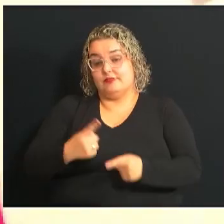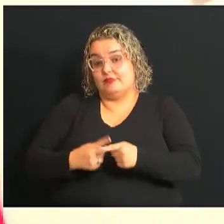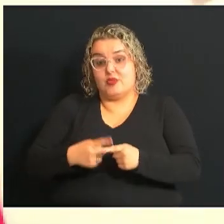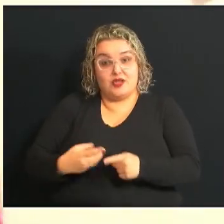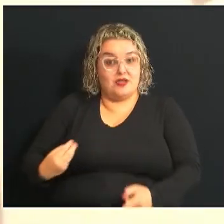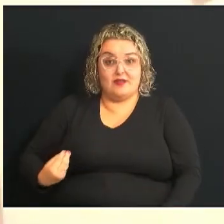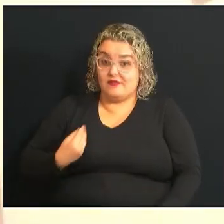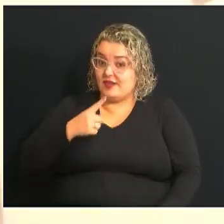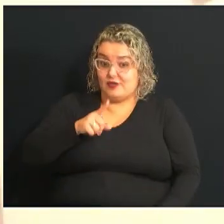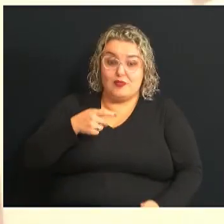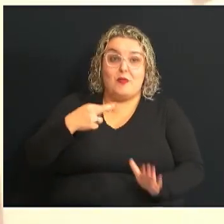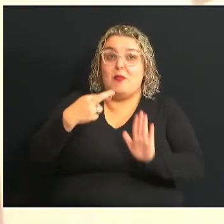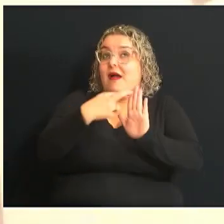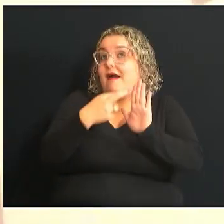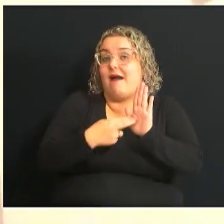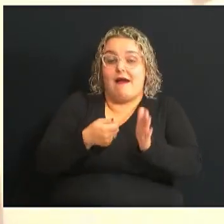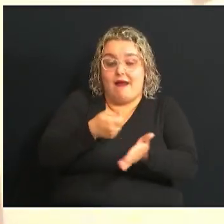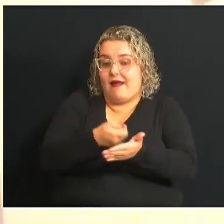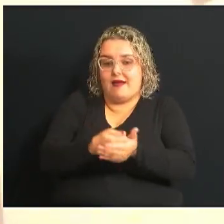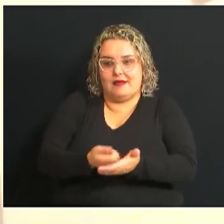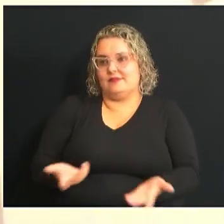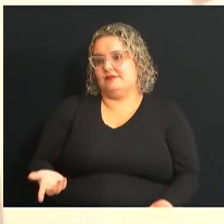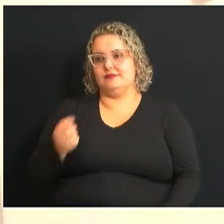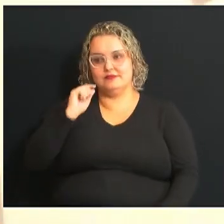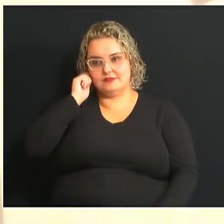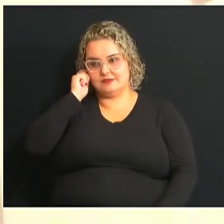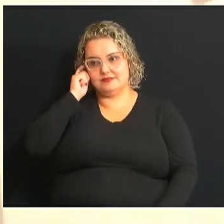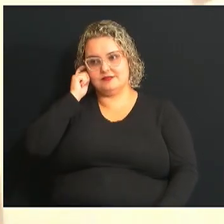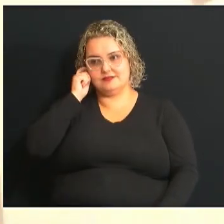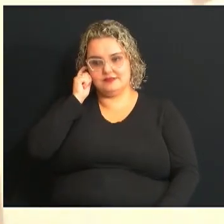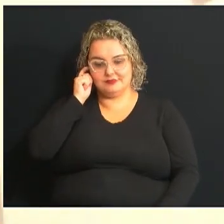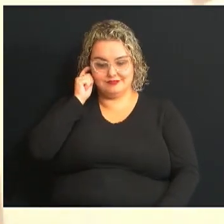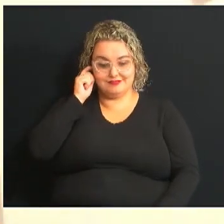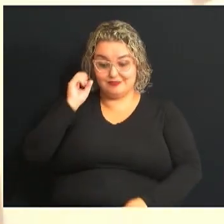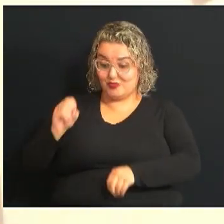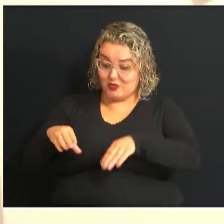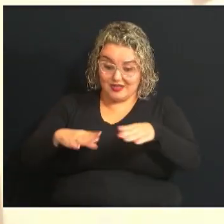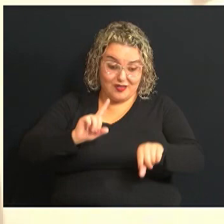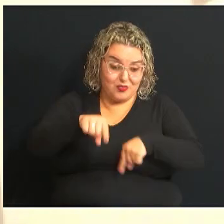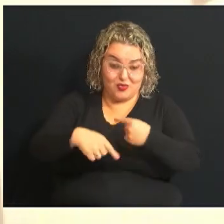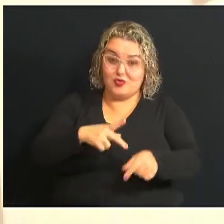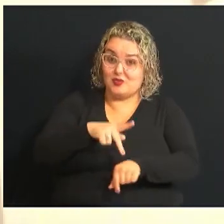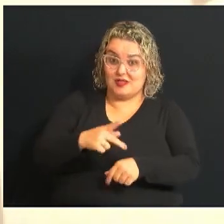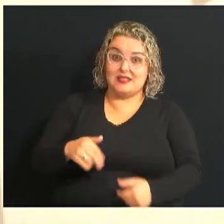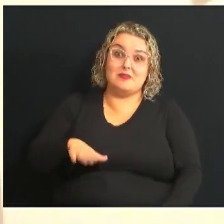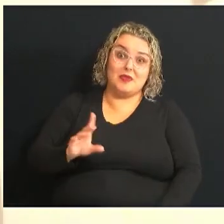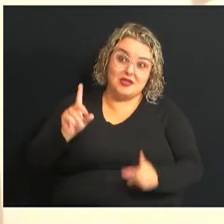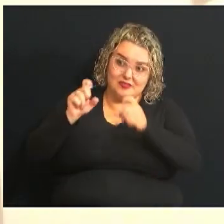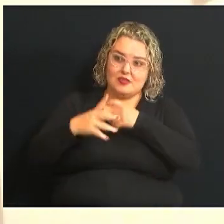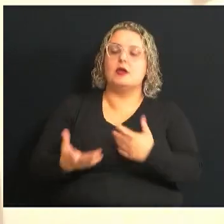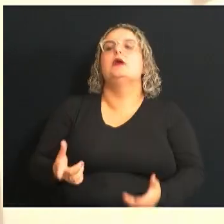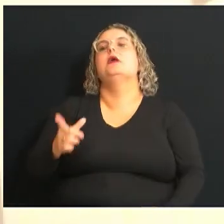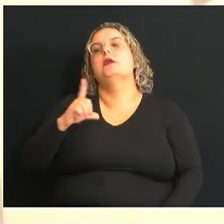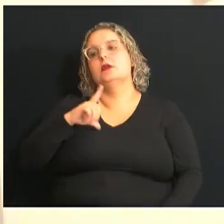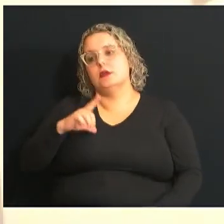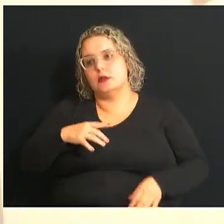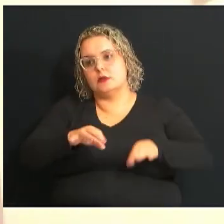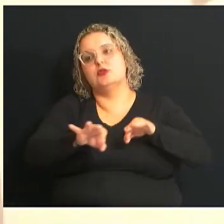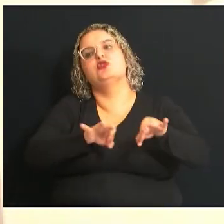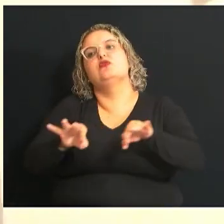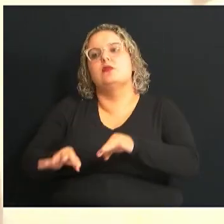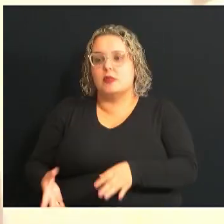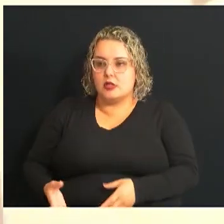assim, né? A vida não é linear e mudar para um outro país menos ainda. É claro que a gente tem que fazer toda a nossa parte de planejar, de